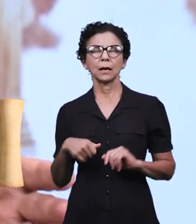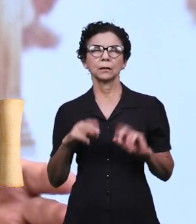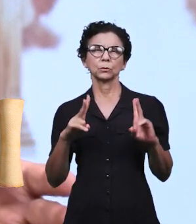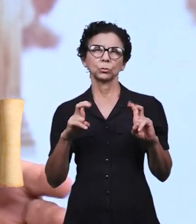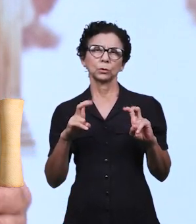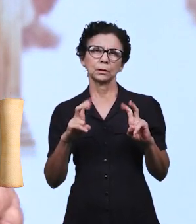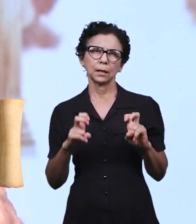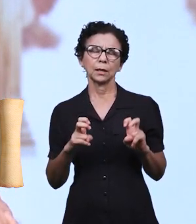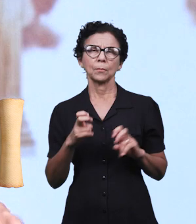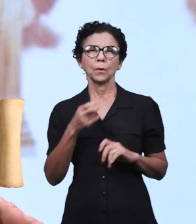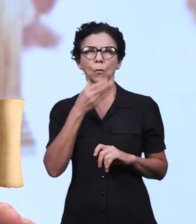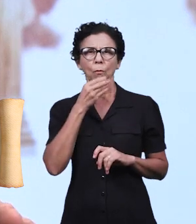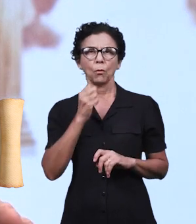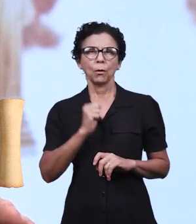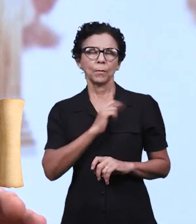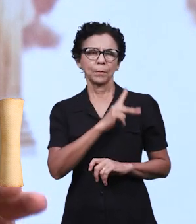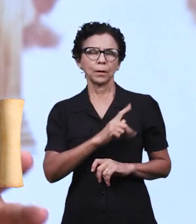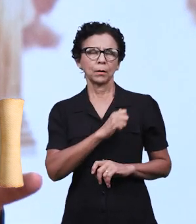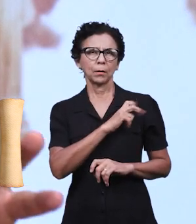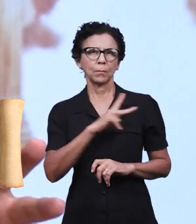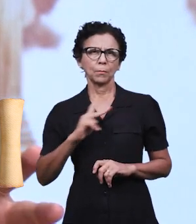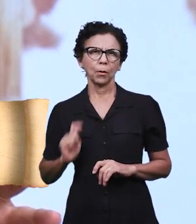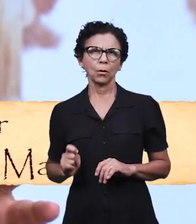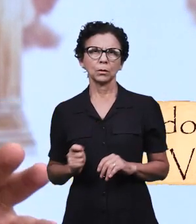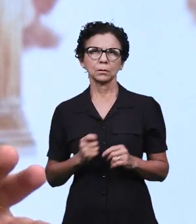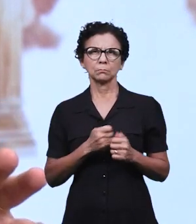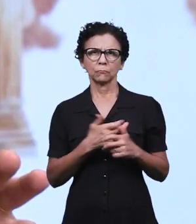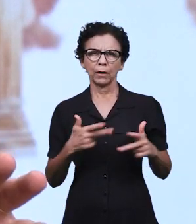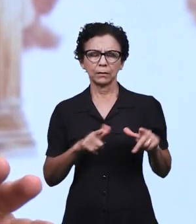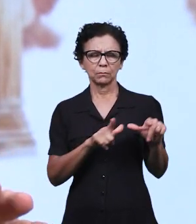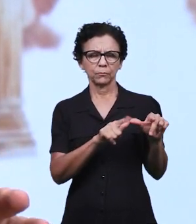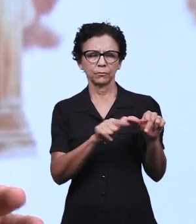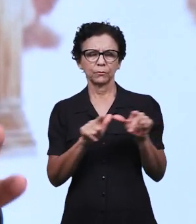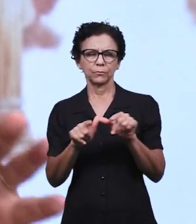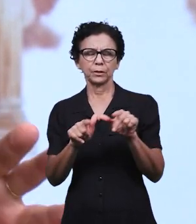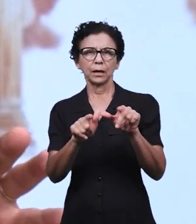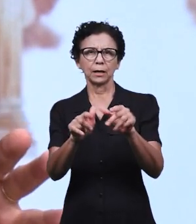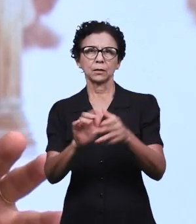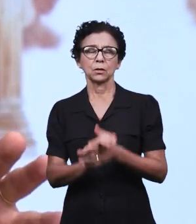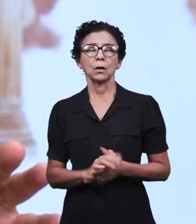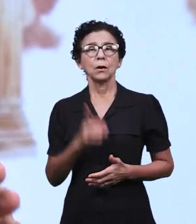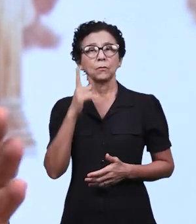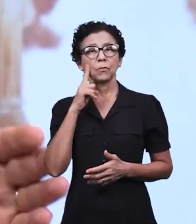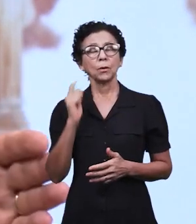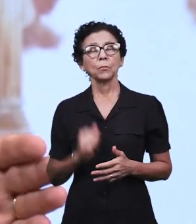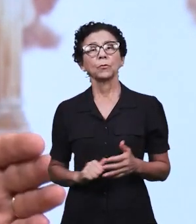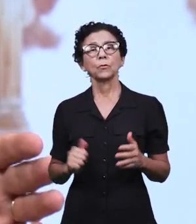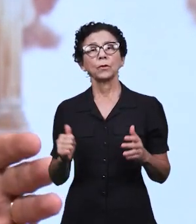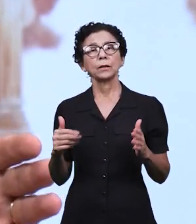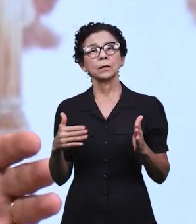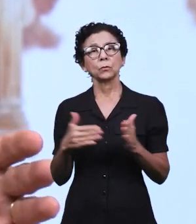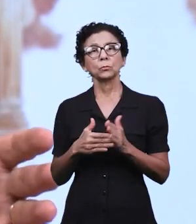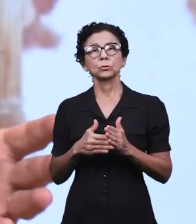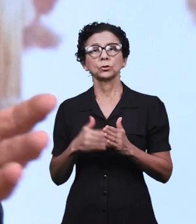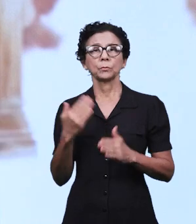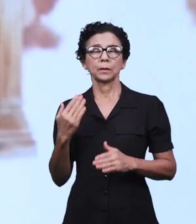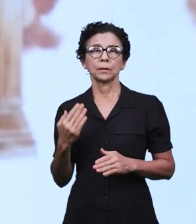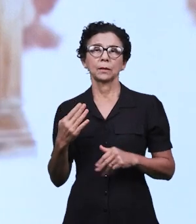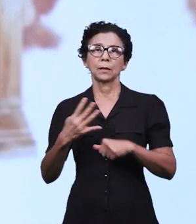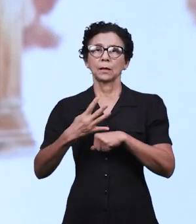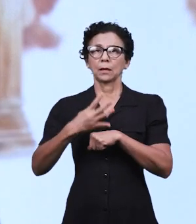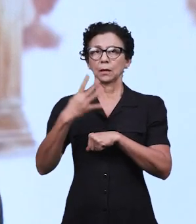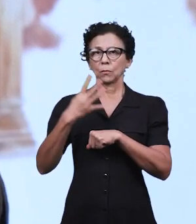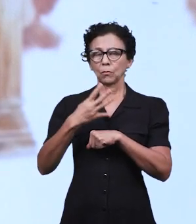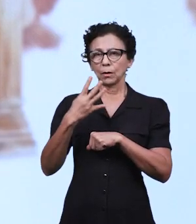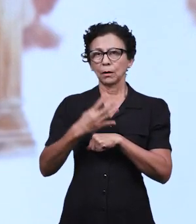do Apóstolo Paulo. Nós estamos entrando na última viagem, a quarta viagem, quando